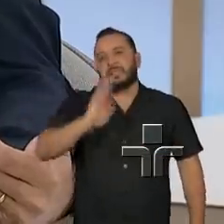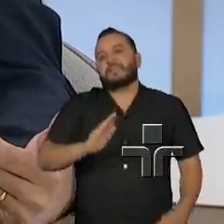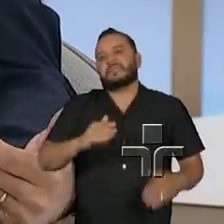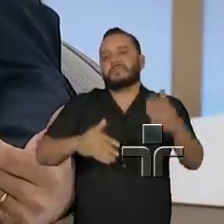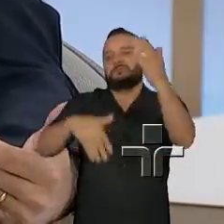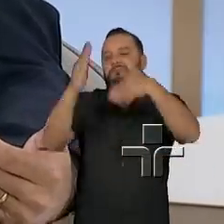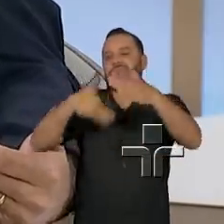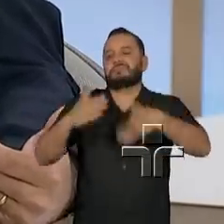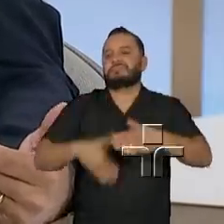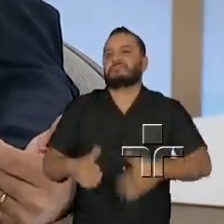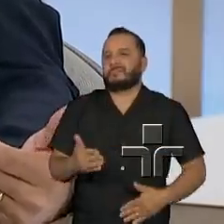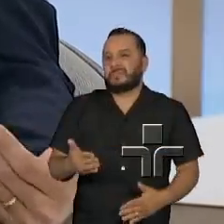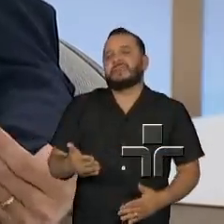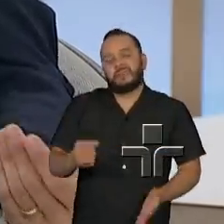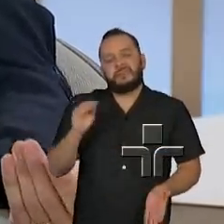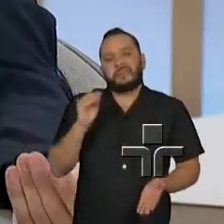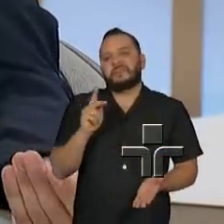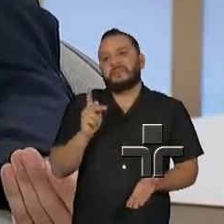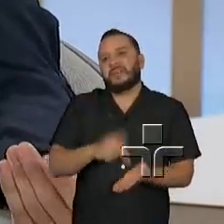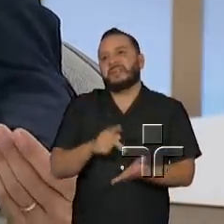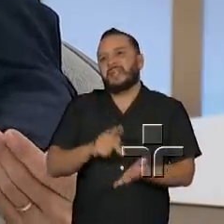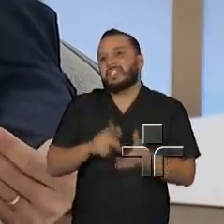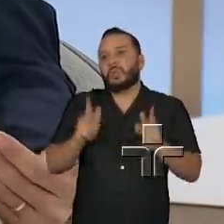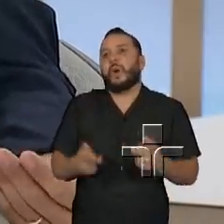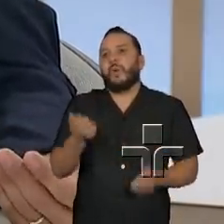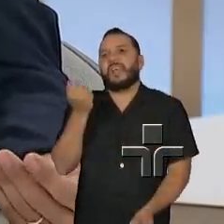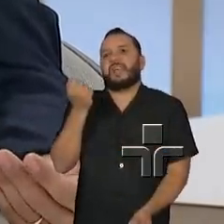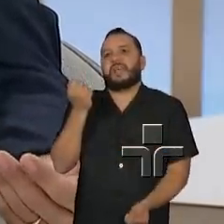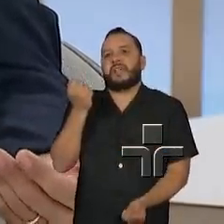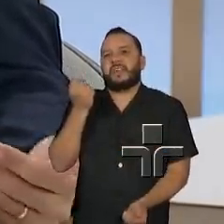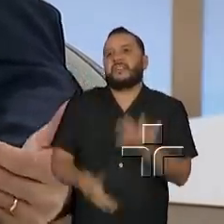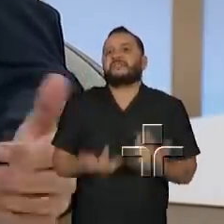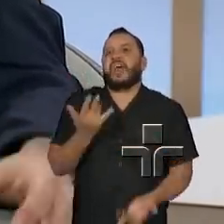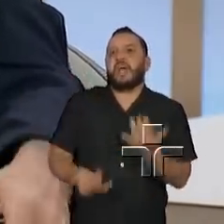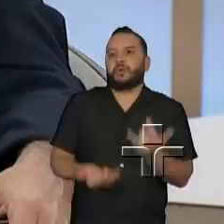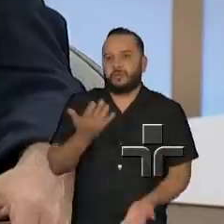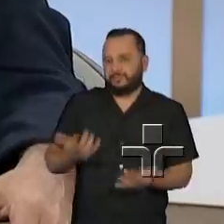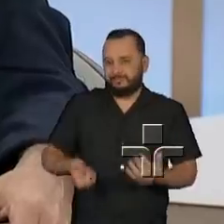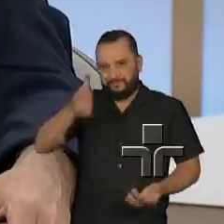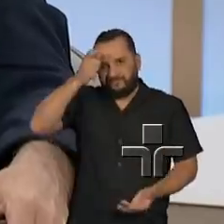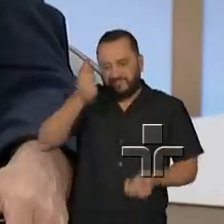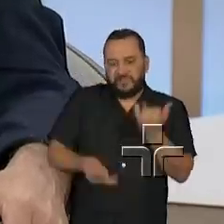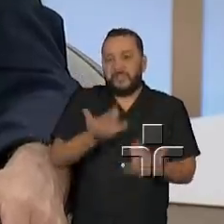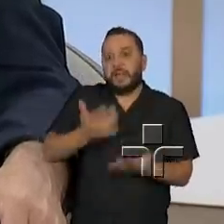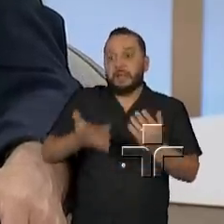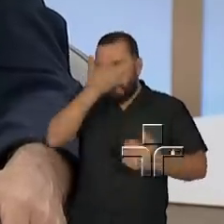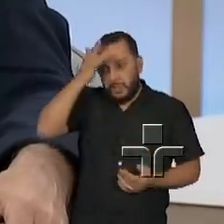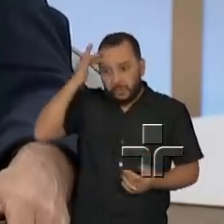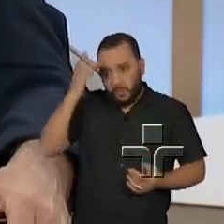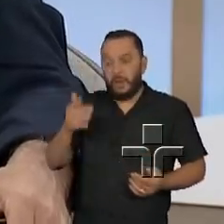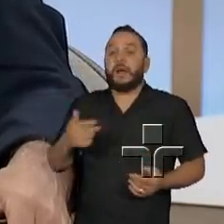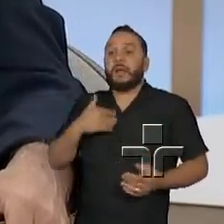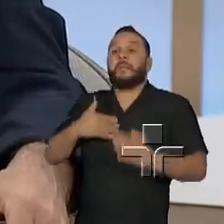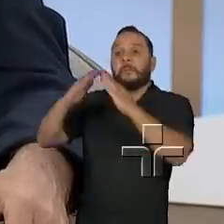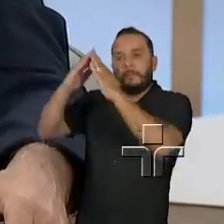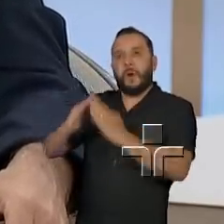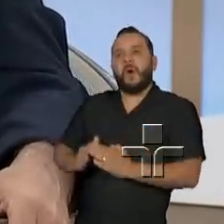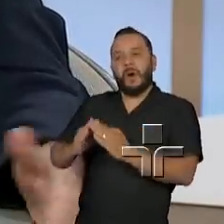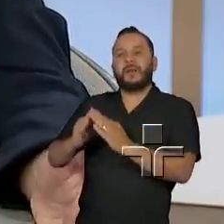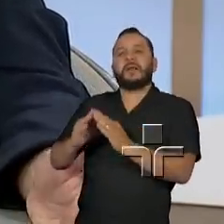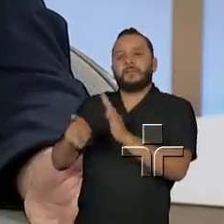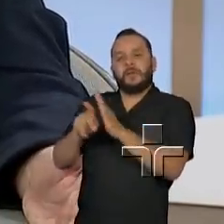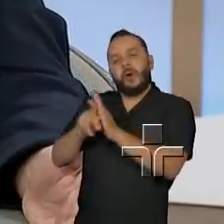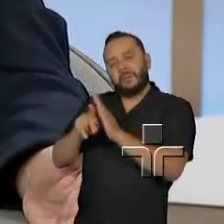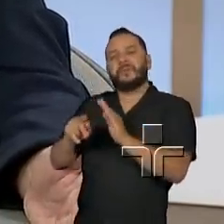e passar a ser realmente um grande inferno. E ele está virando um grande inferno. Para quem mora na favela da Maré, para a família da Agatha Félix, a